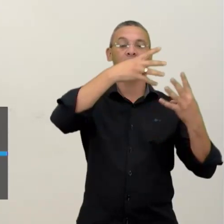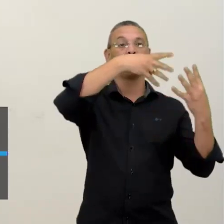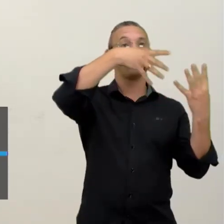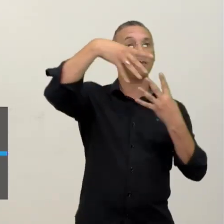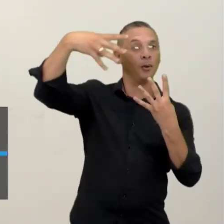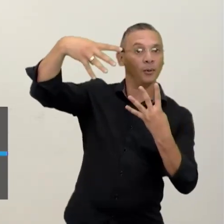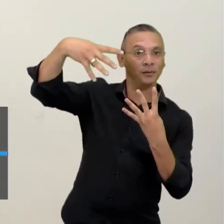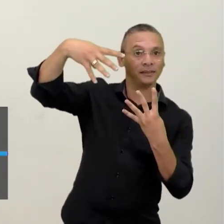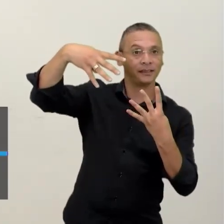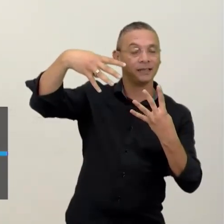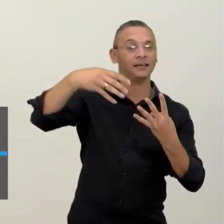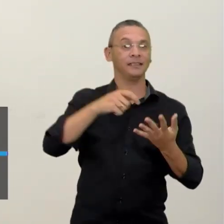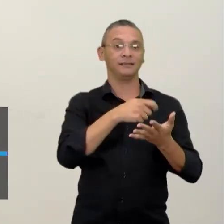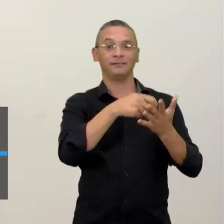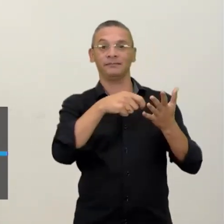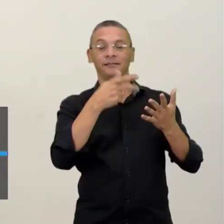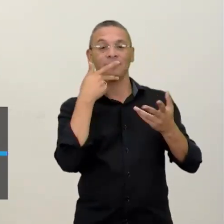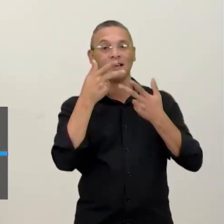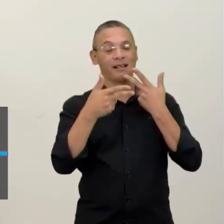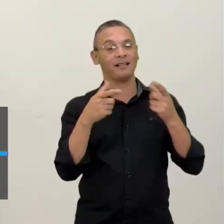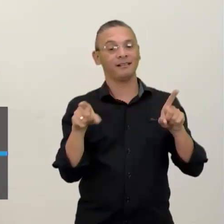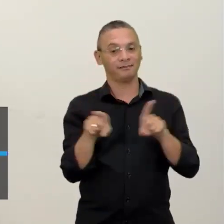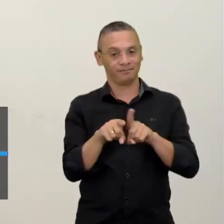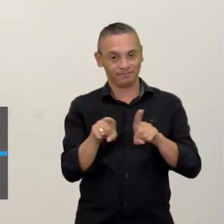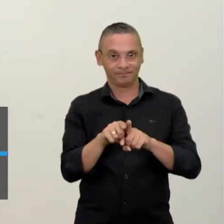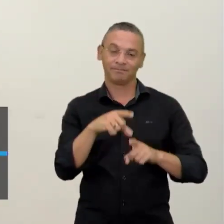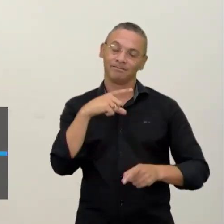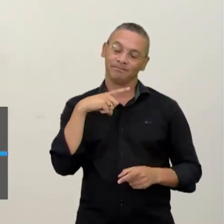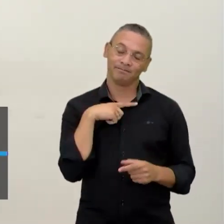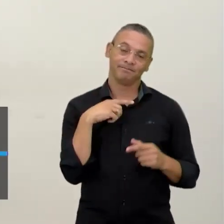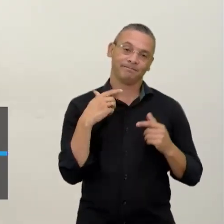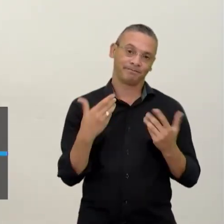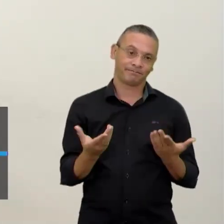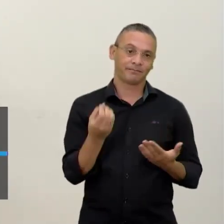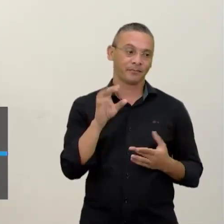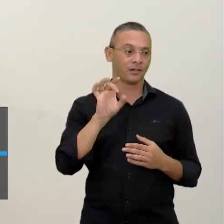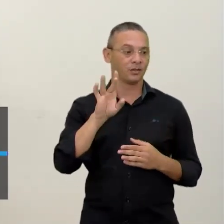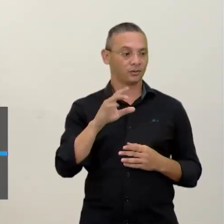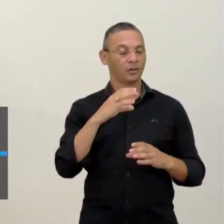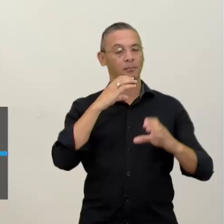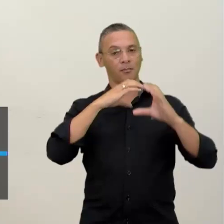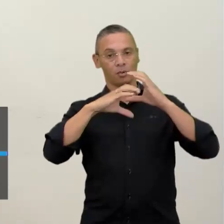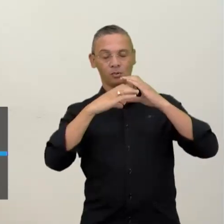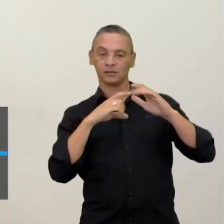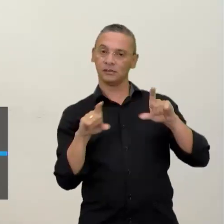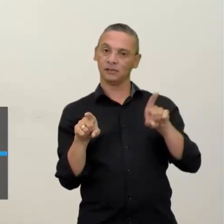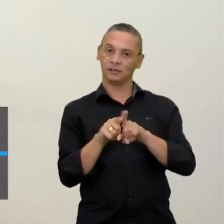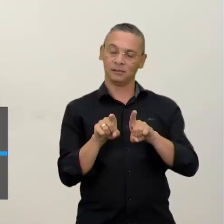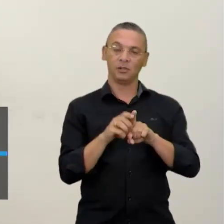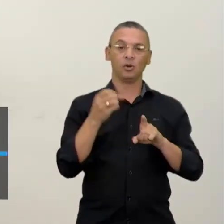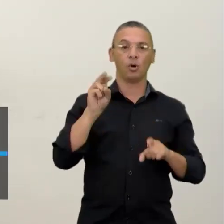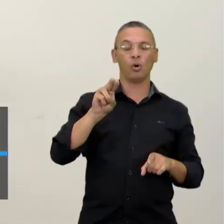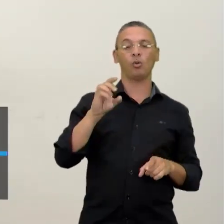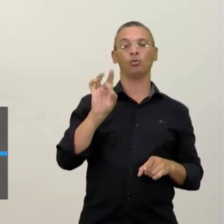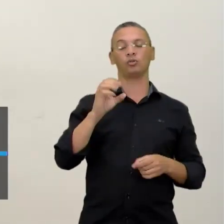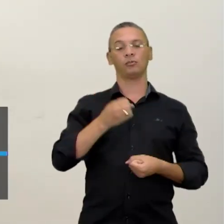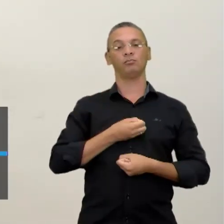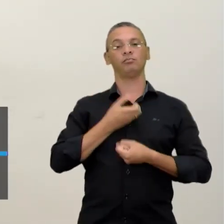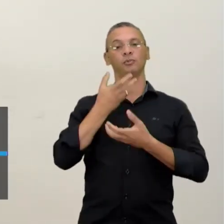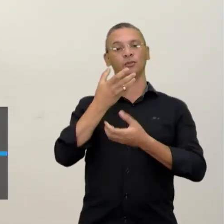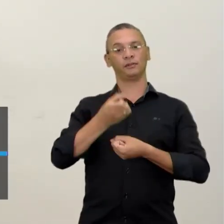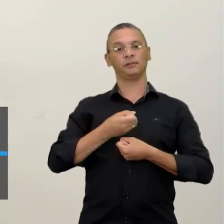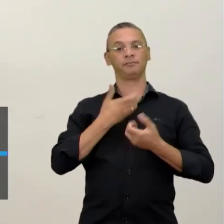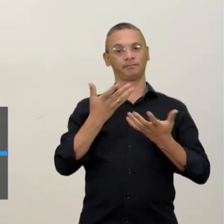disso? Para que exista uma canção, é necessário música e letra, senão é só uma música, ou então é só poesia.